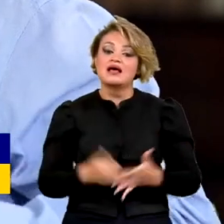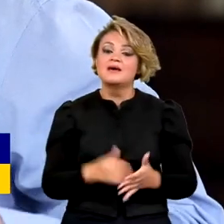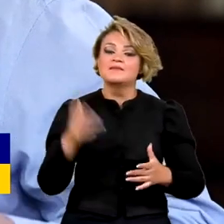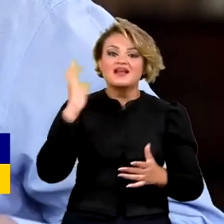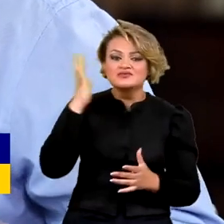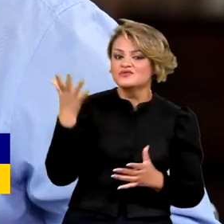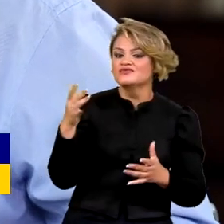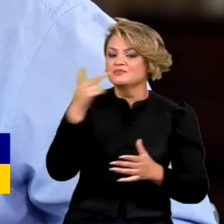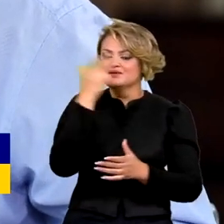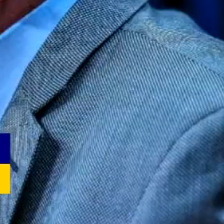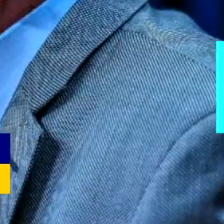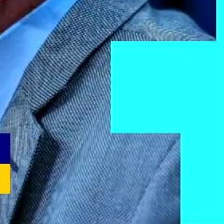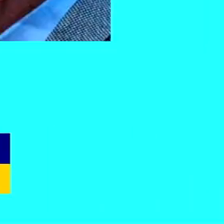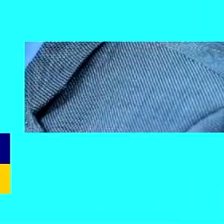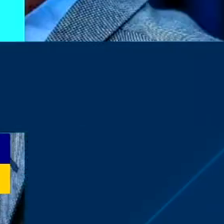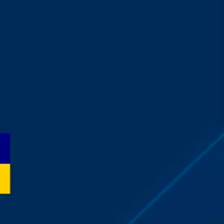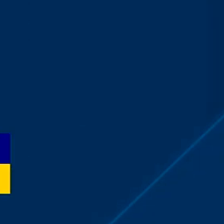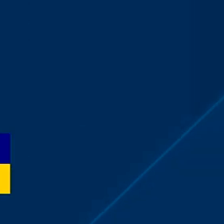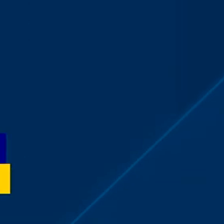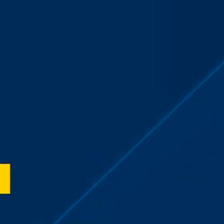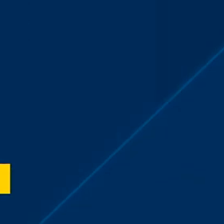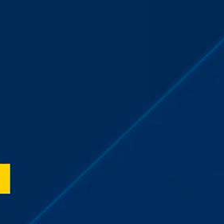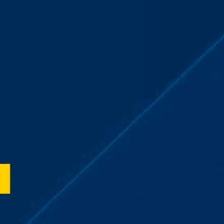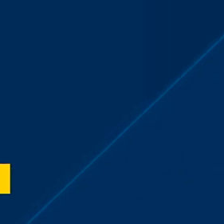normalidade do consumo